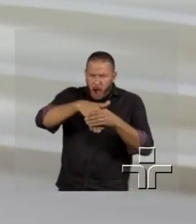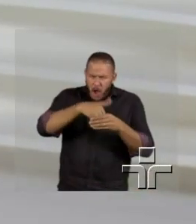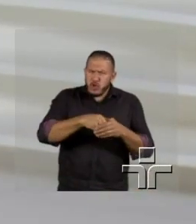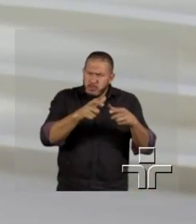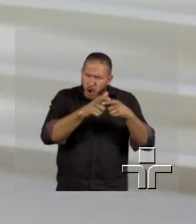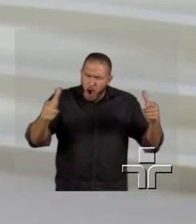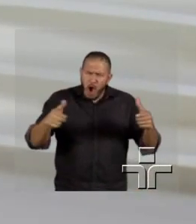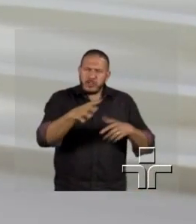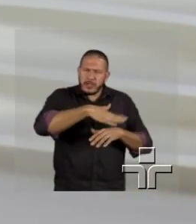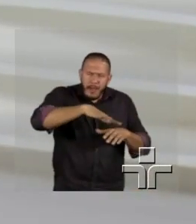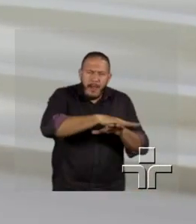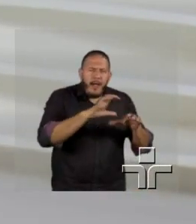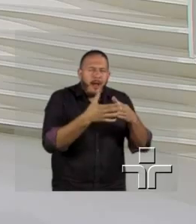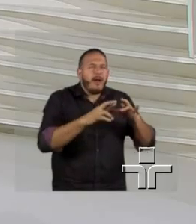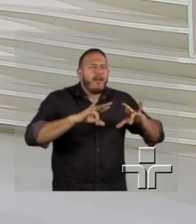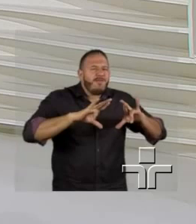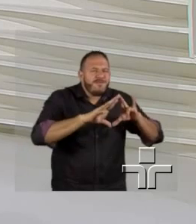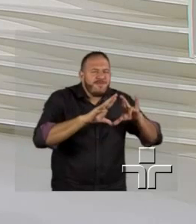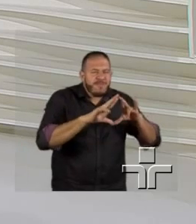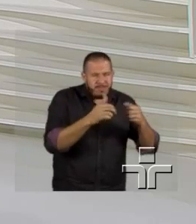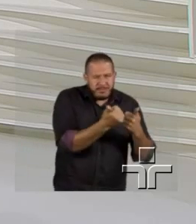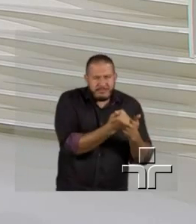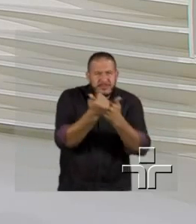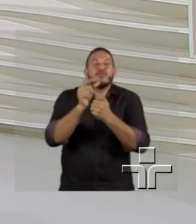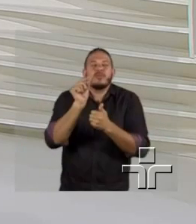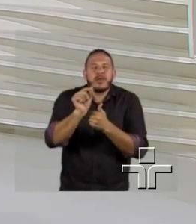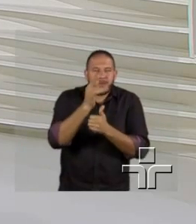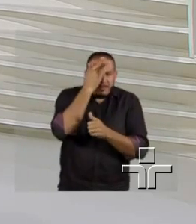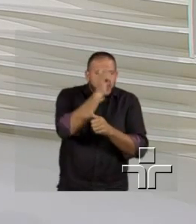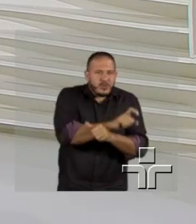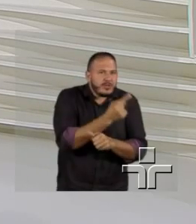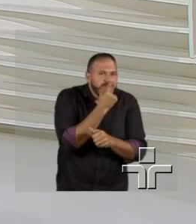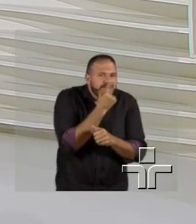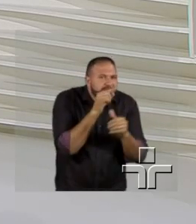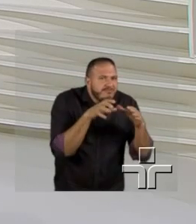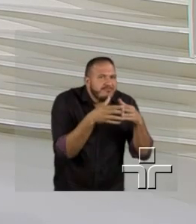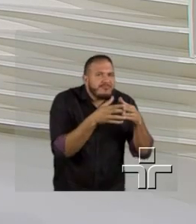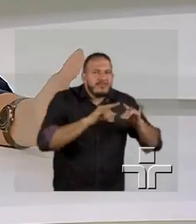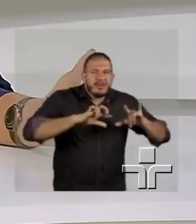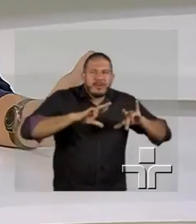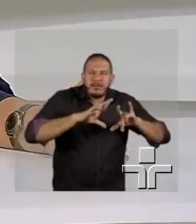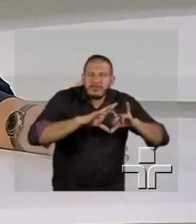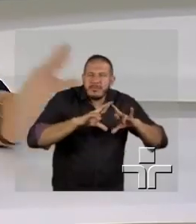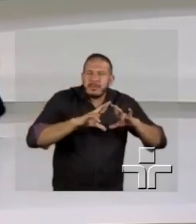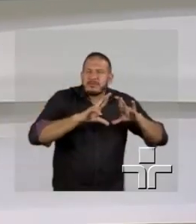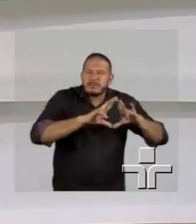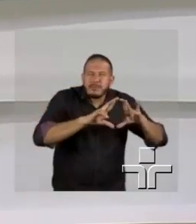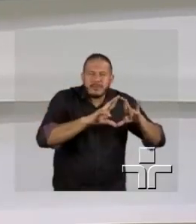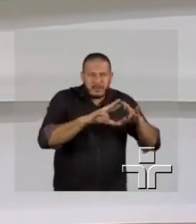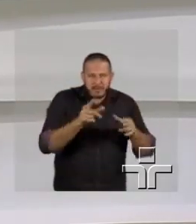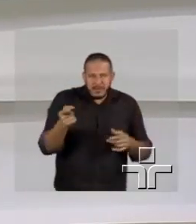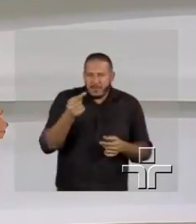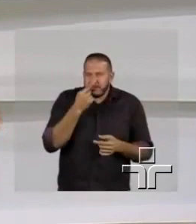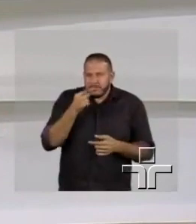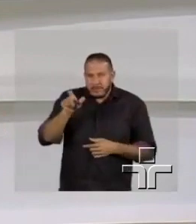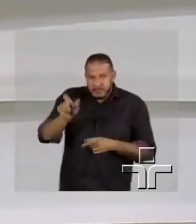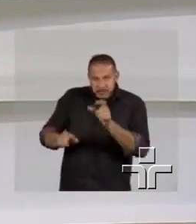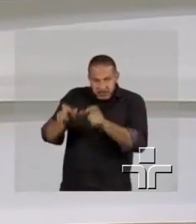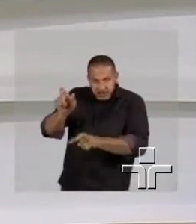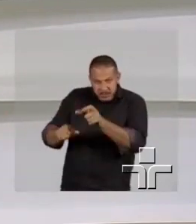você não consegue circular com a educação, com a saúde, com o transporte público, com nada. E aí aquela arquitetura, aquele